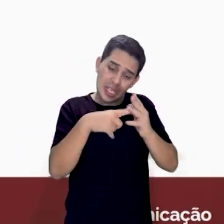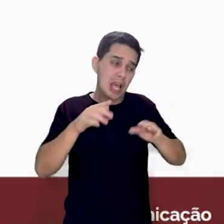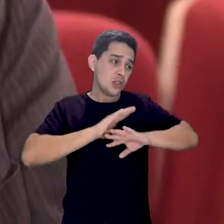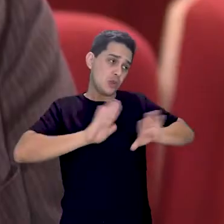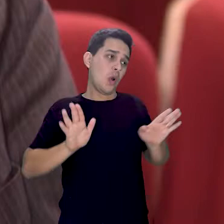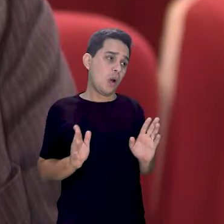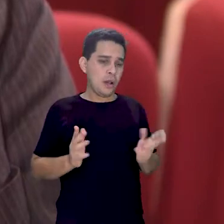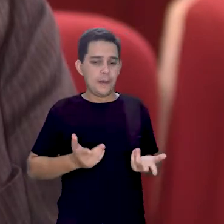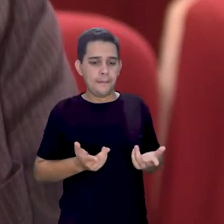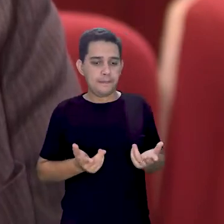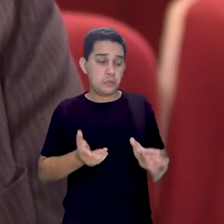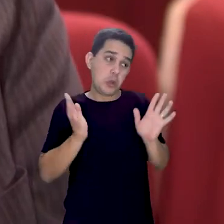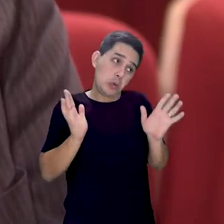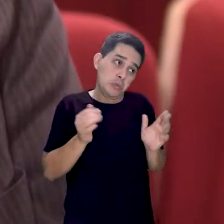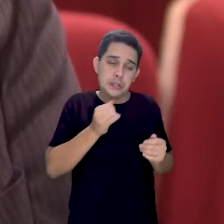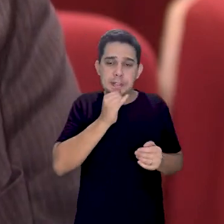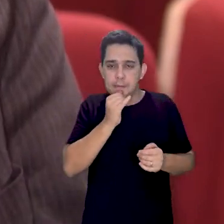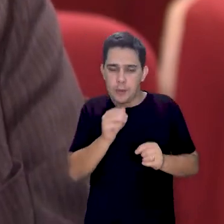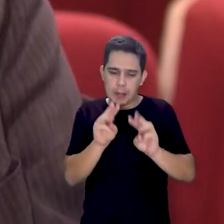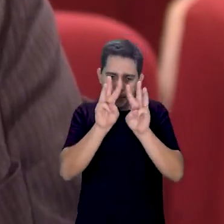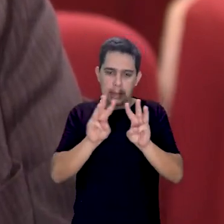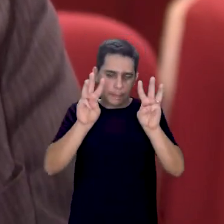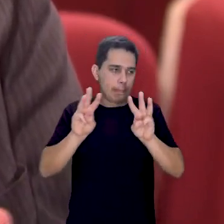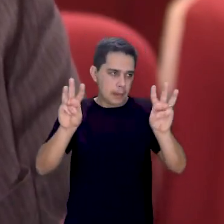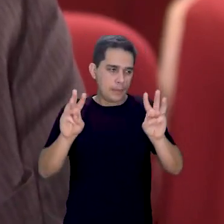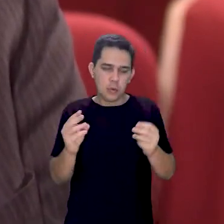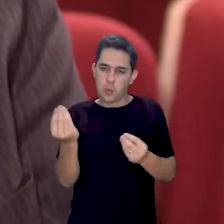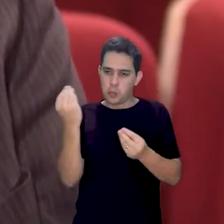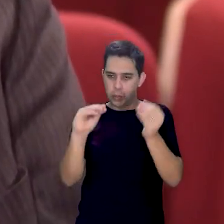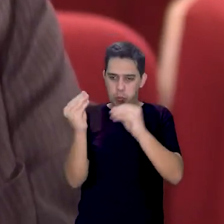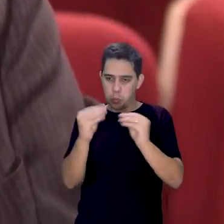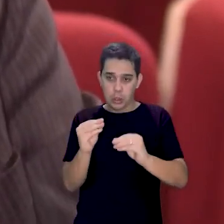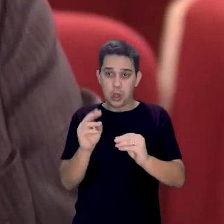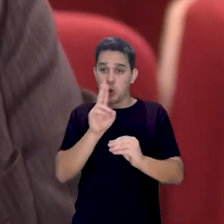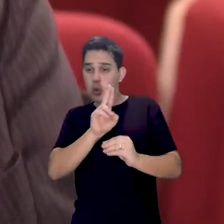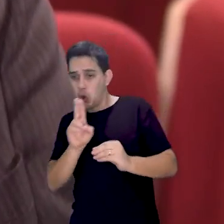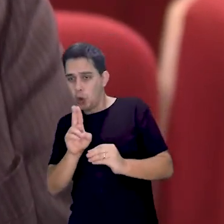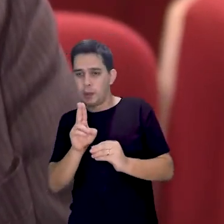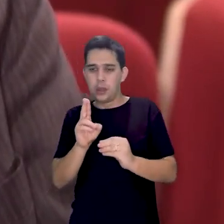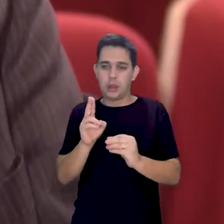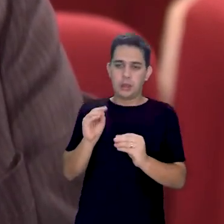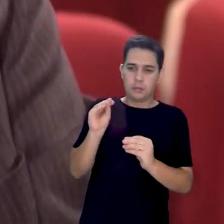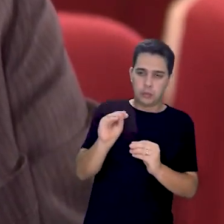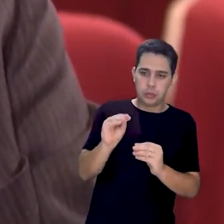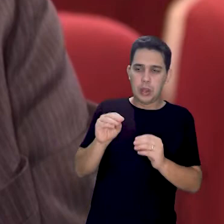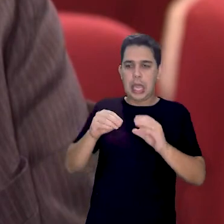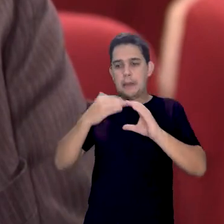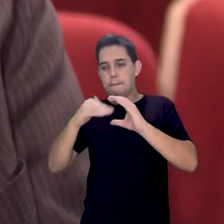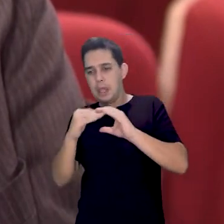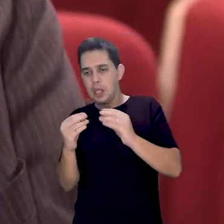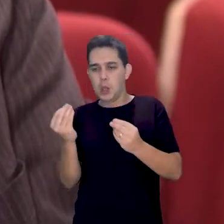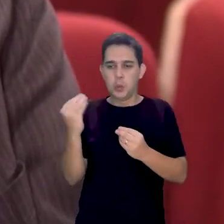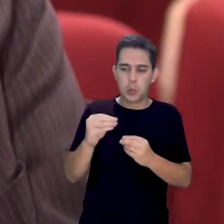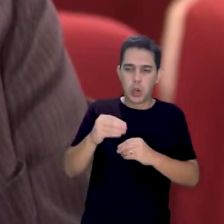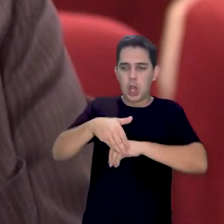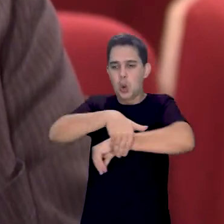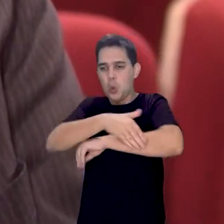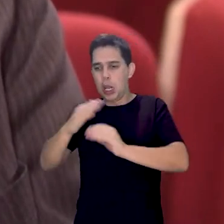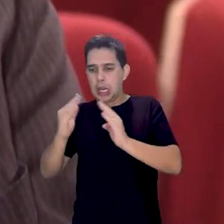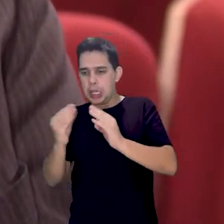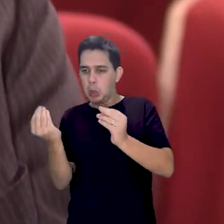e não precisa preencher, por exemplo, no formulário, seu nome, endereço, e-mail. Também não é preciso